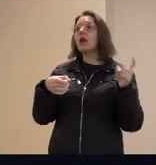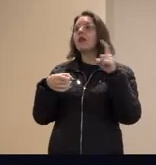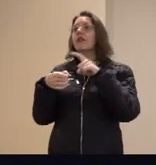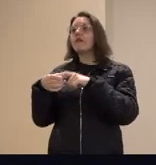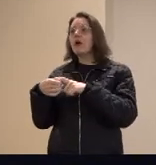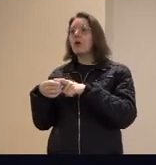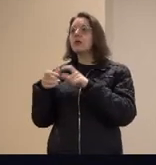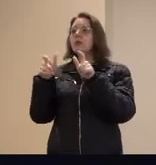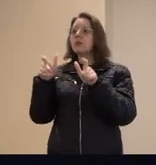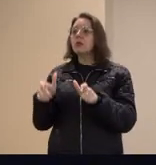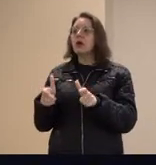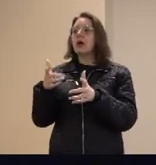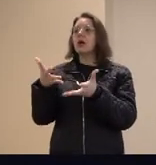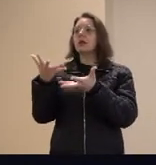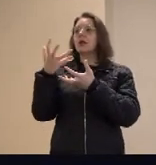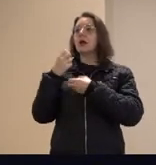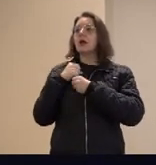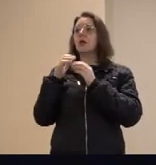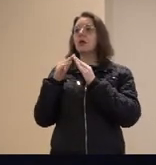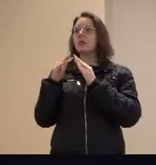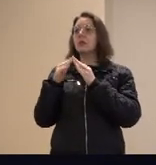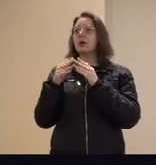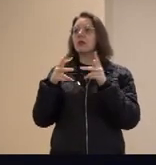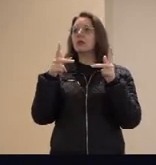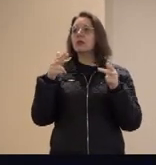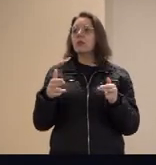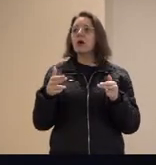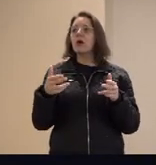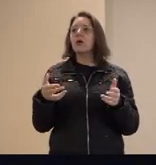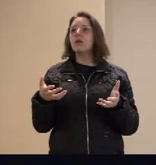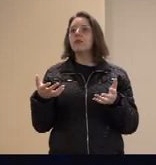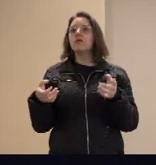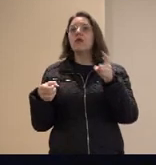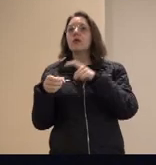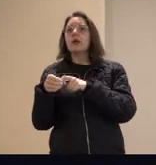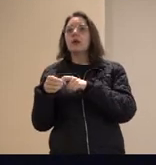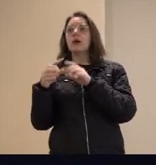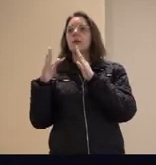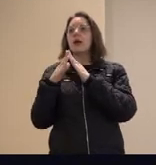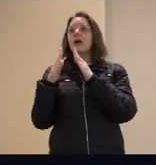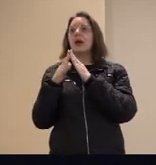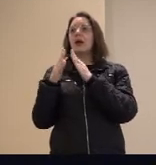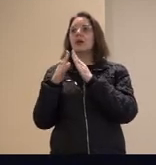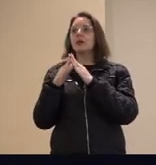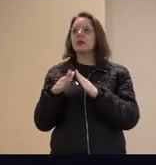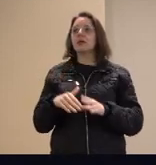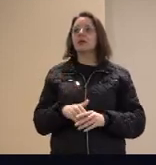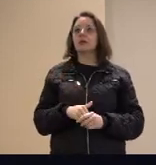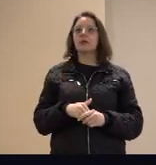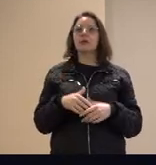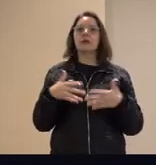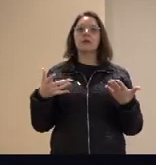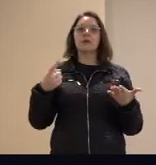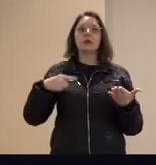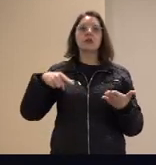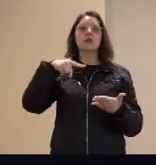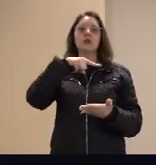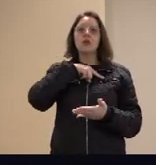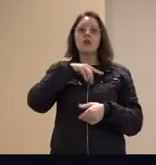de acolhimento, assim como retornaria para a sua casa. E cabe a